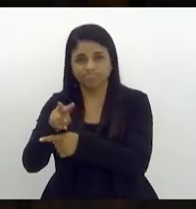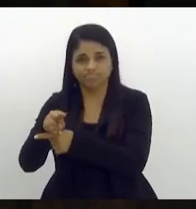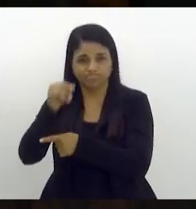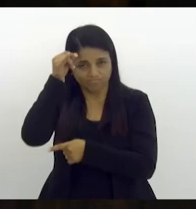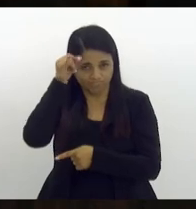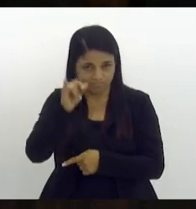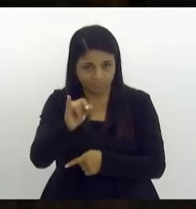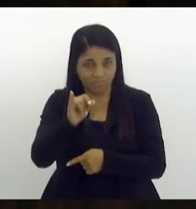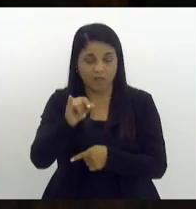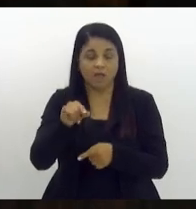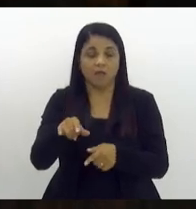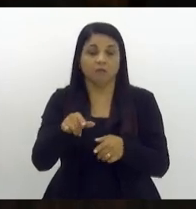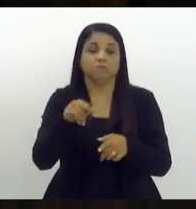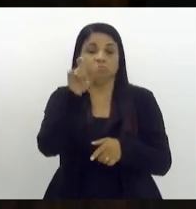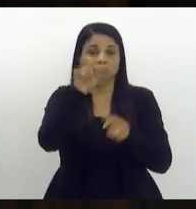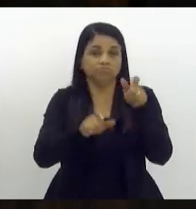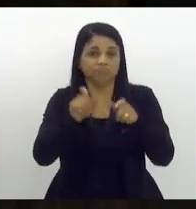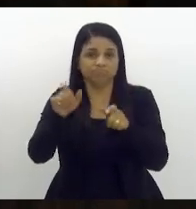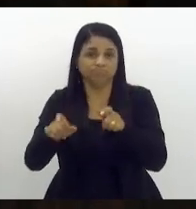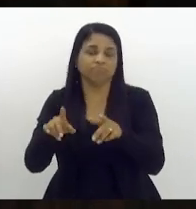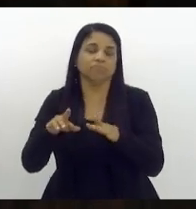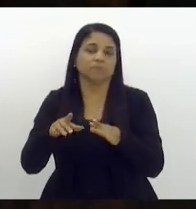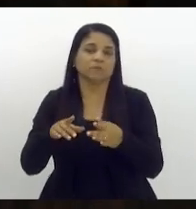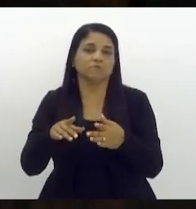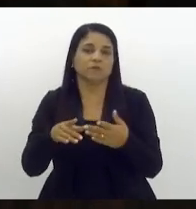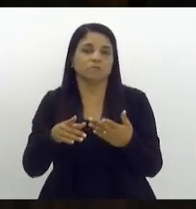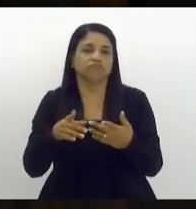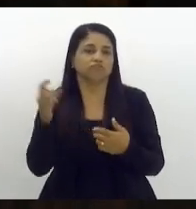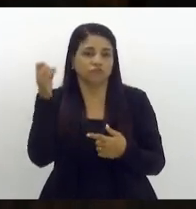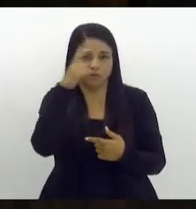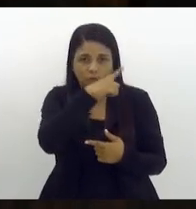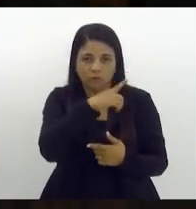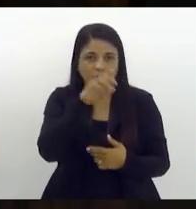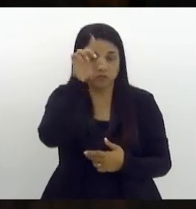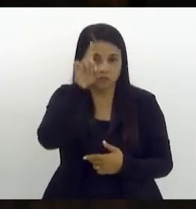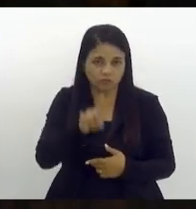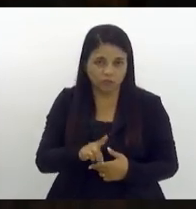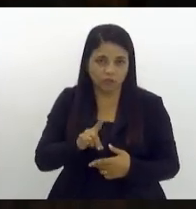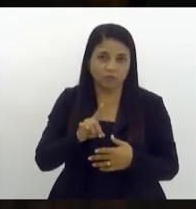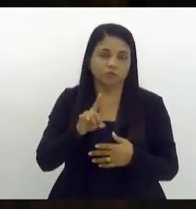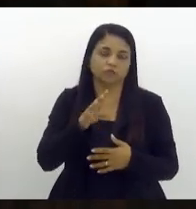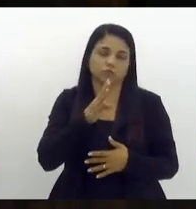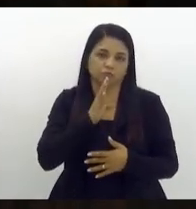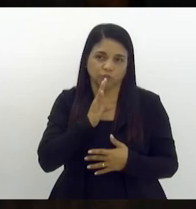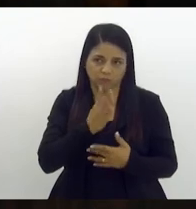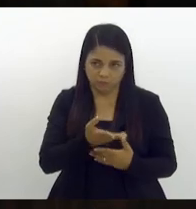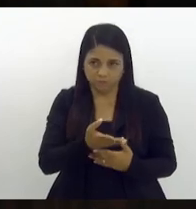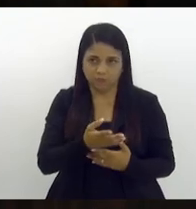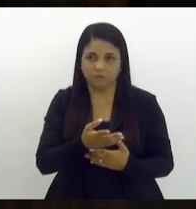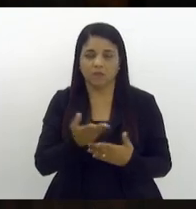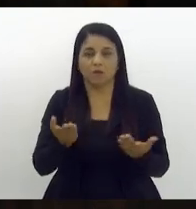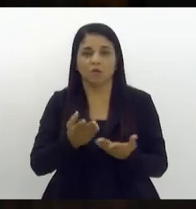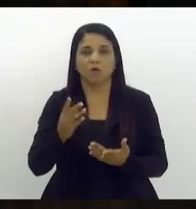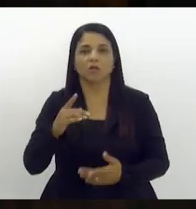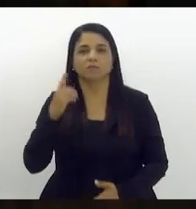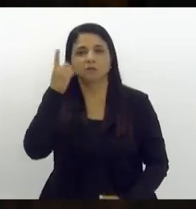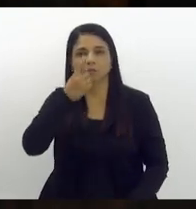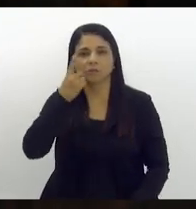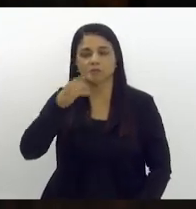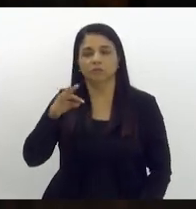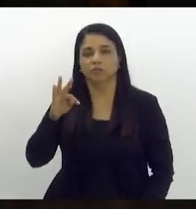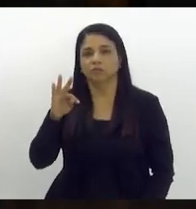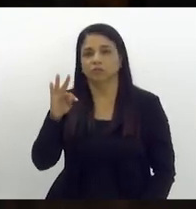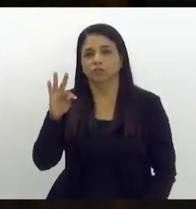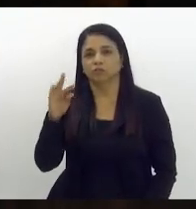ter os seus direitos reconhecidos. Bom, gostaria de convidar a fazer uso da fala o deputado Thiago